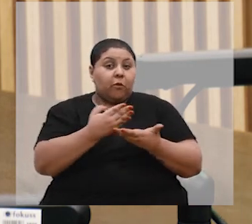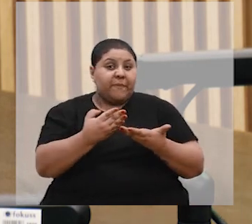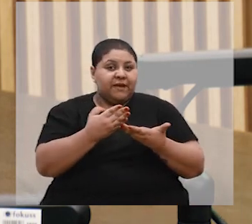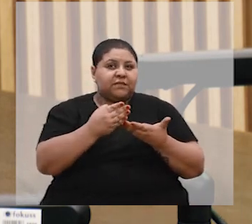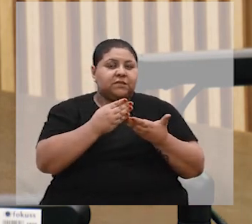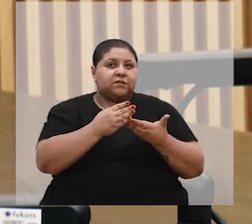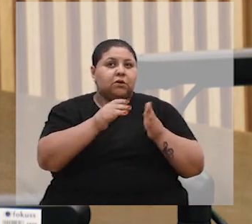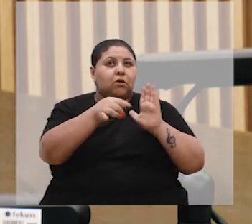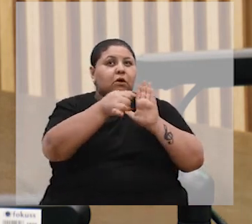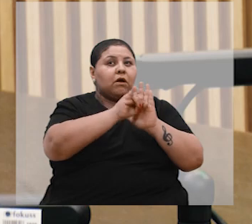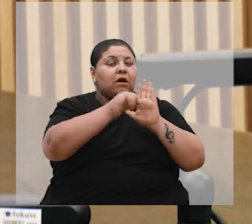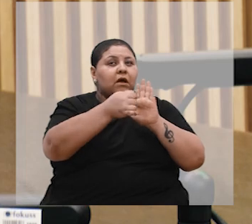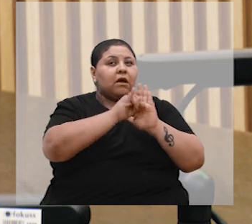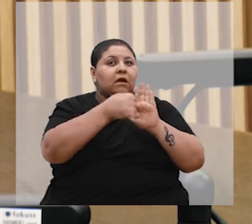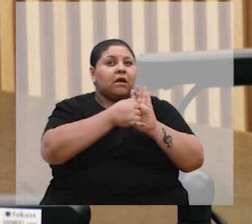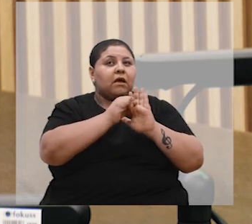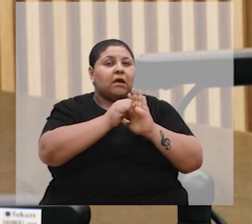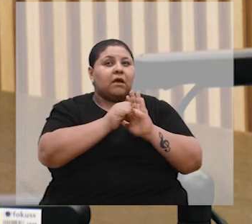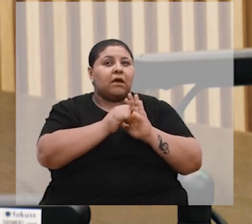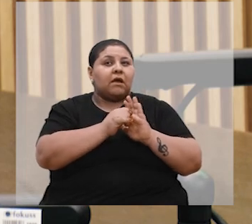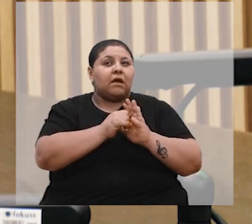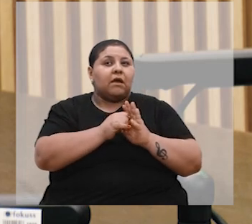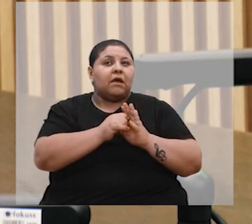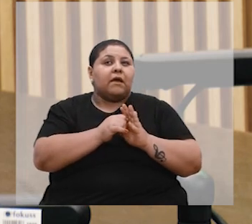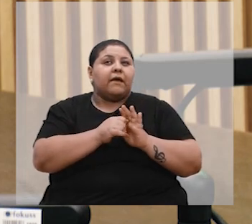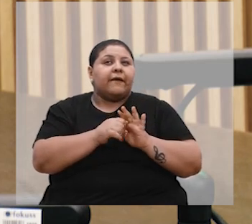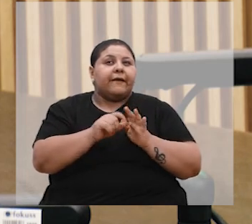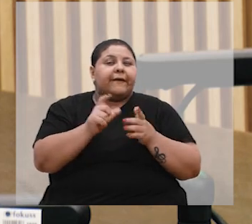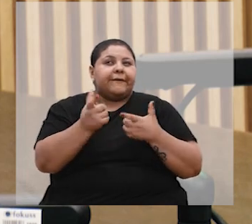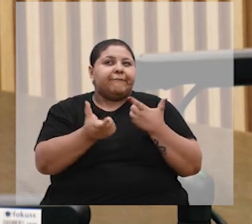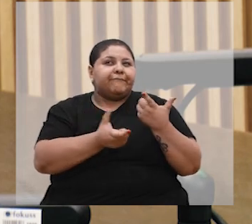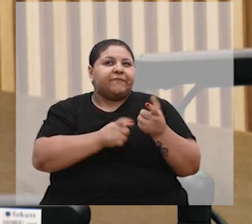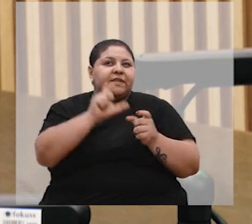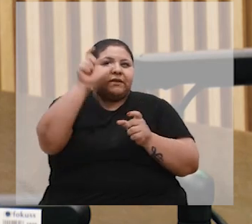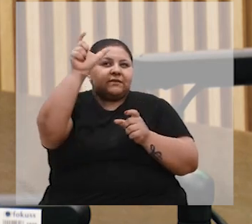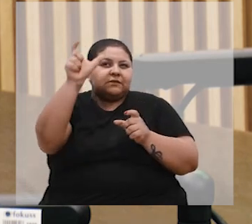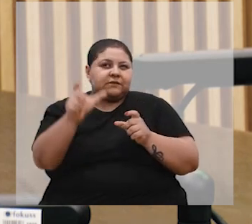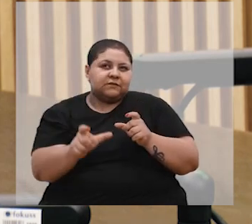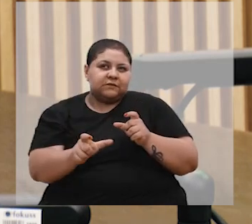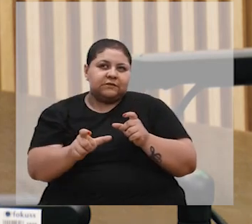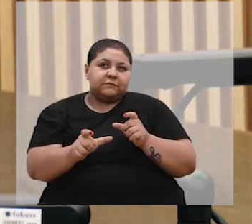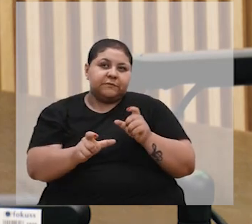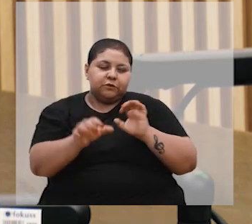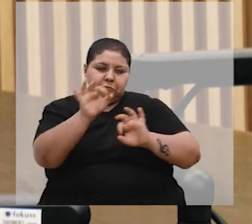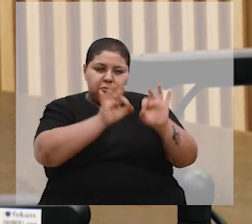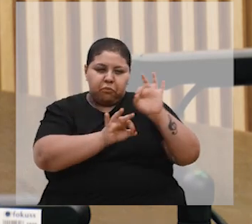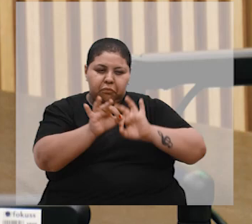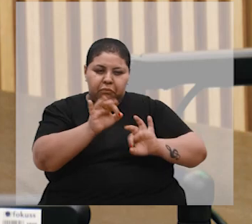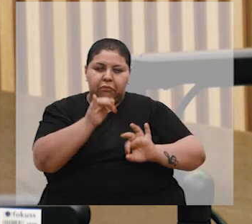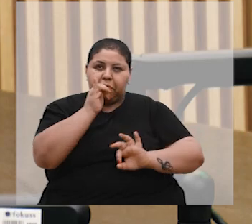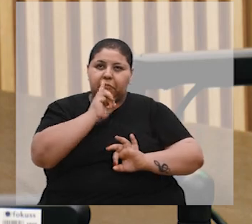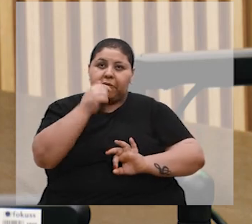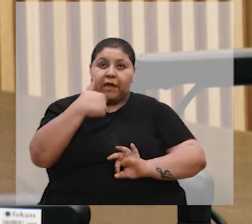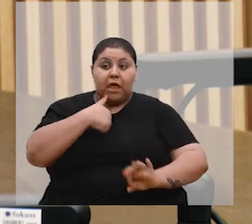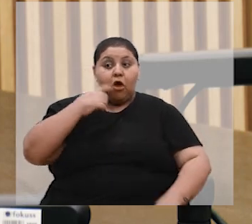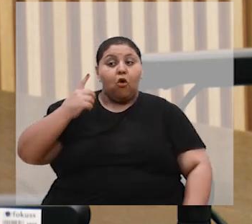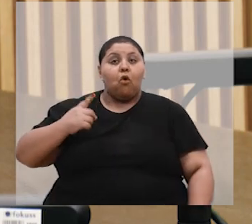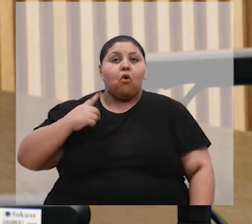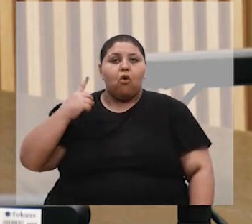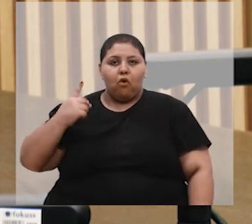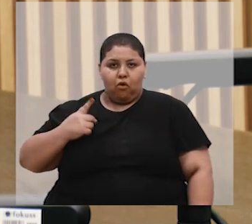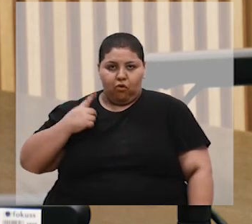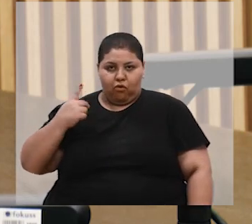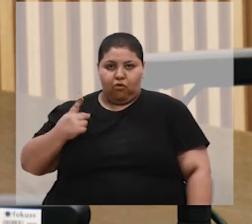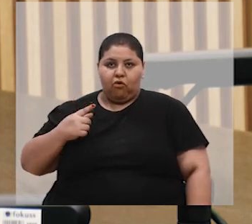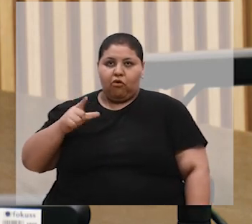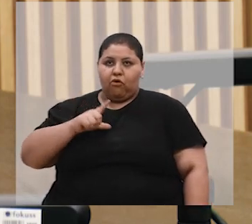pessoas se qualificam ali para sujeitar os seus planos de teste. Bom, eu humildemente, que sou advogada, pouco